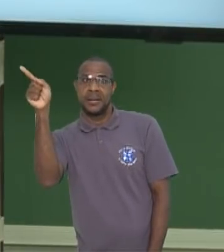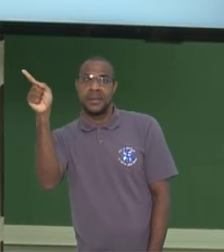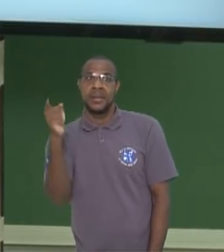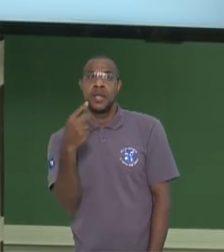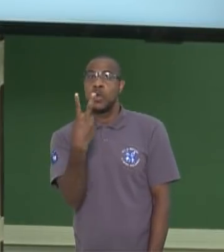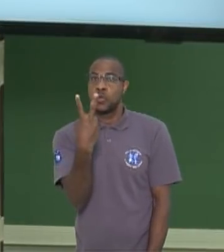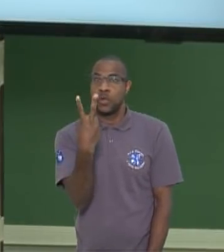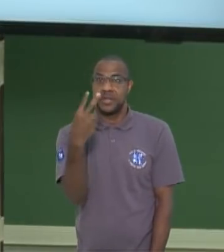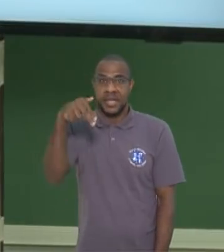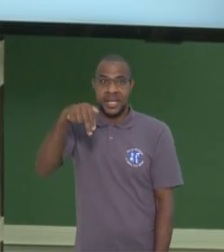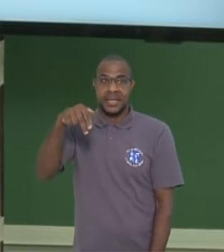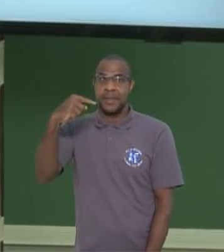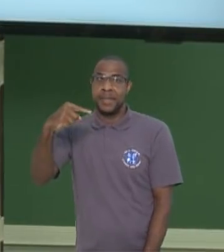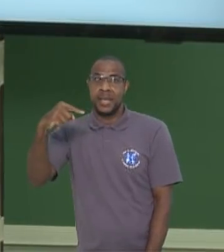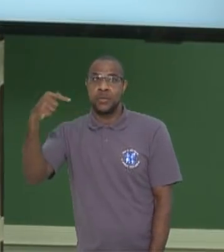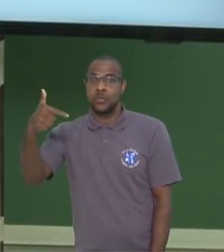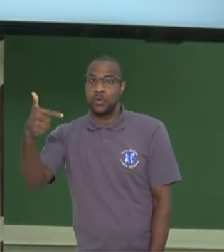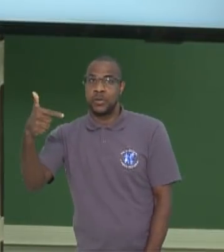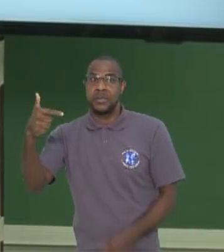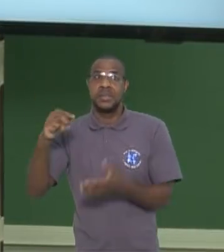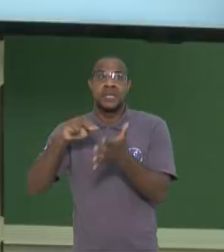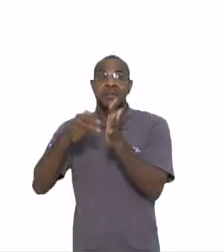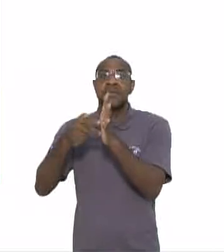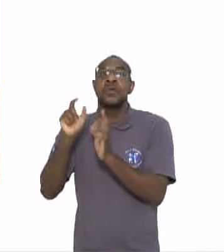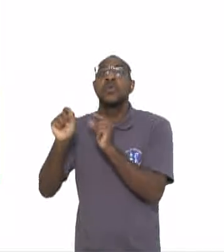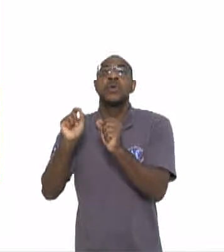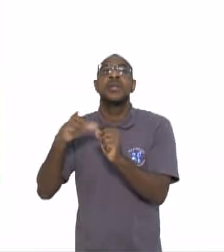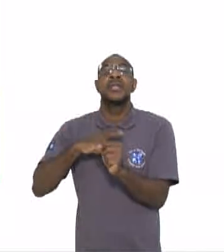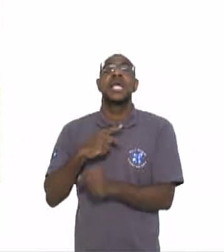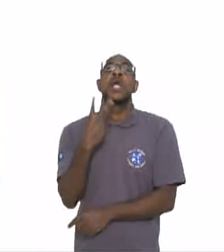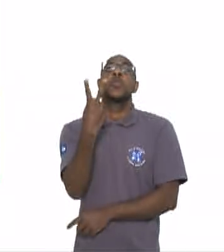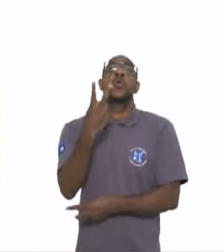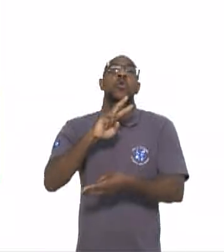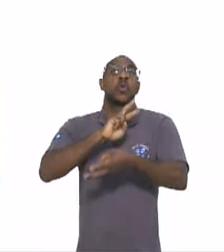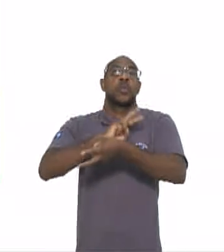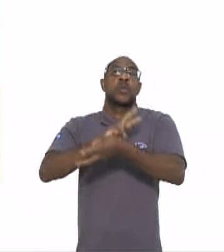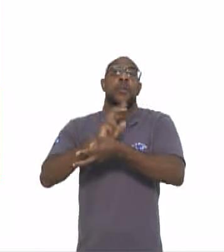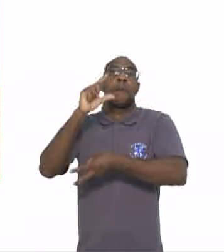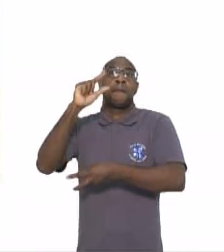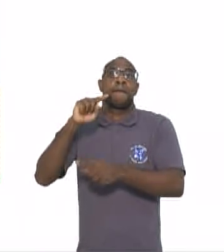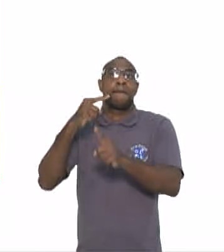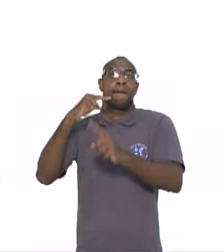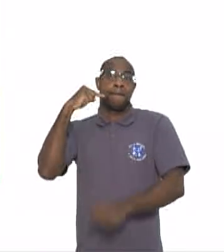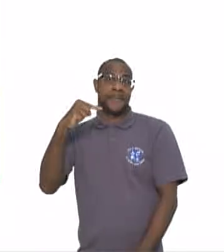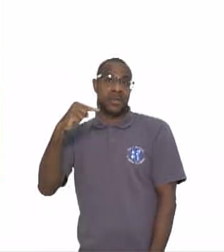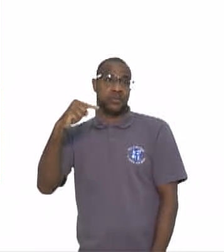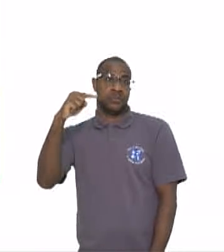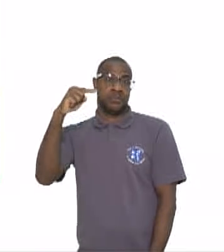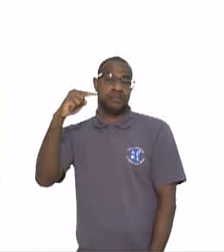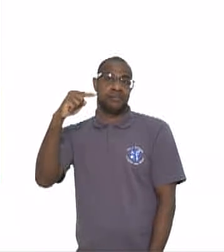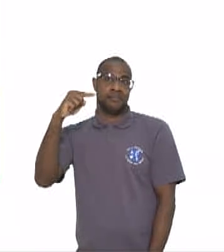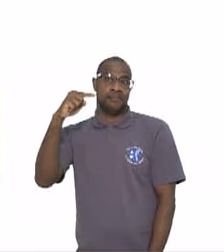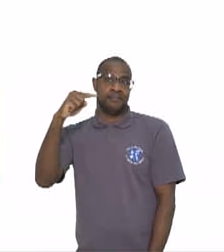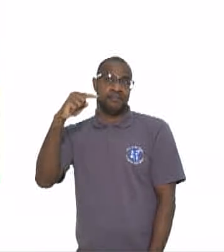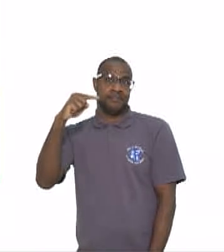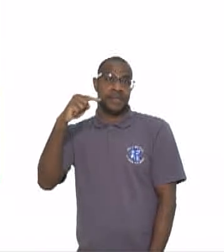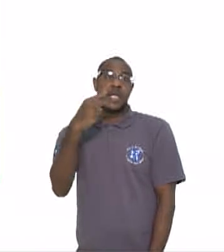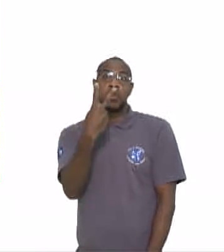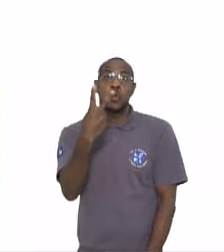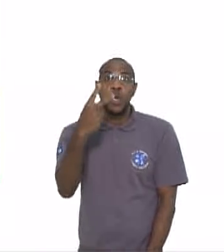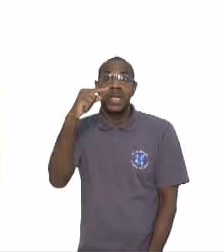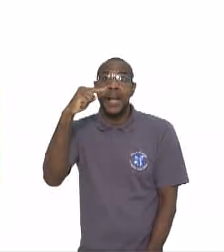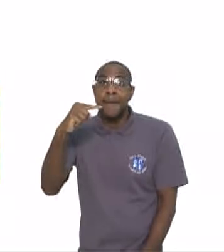2N menos 2. Significa que esse indivíduo tem 2 cromossomos a menos, mas o resto do genoma dele é normal, tá? Então,